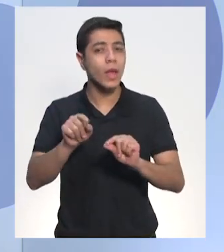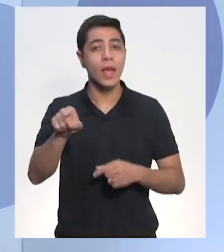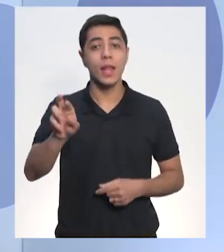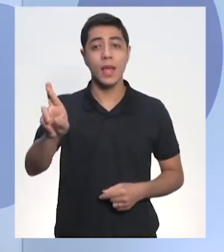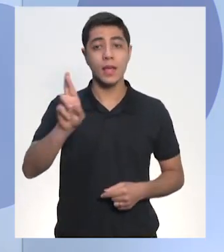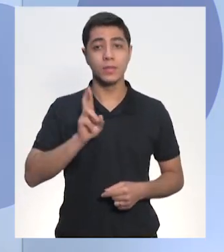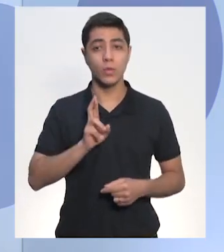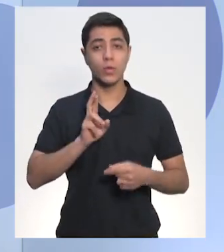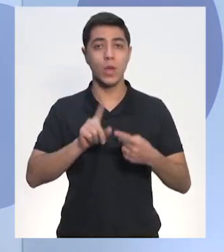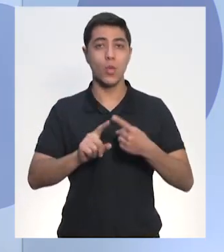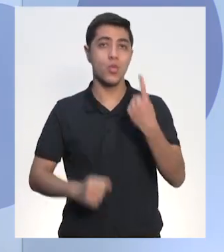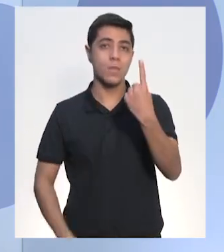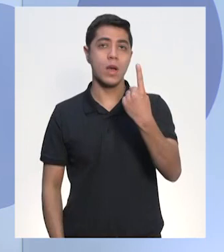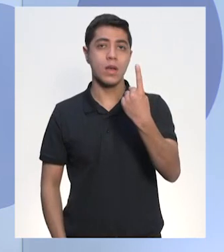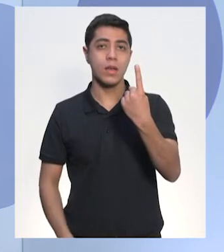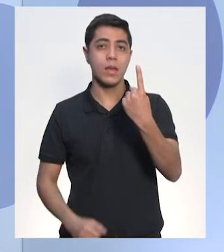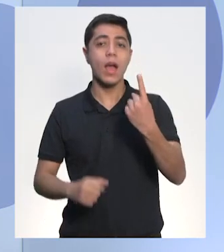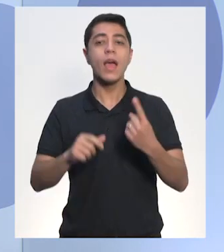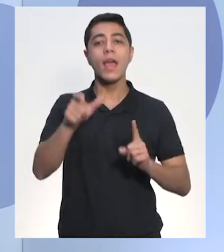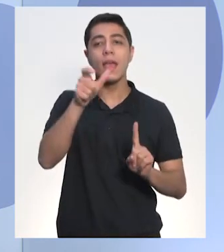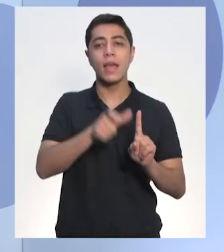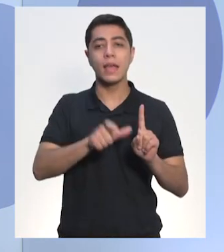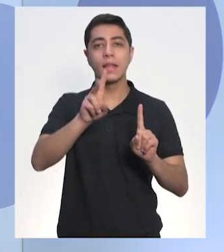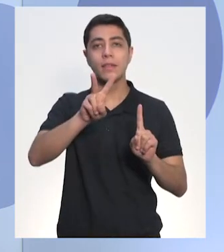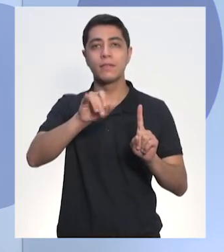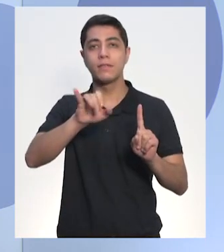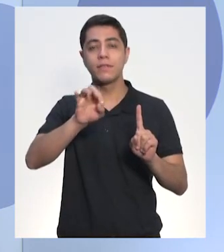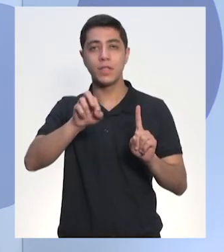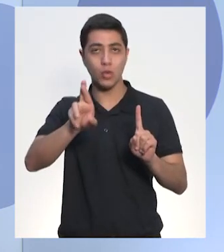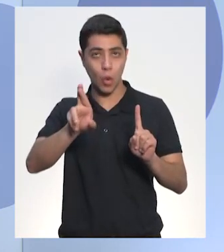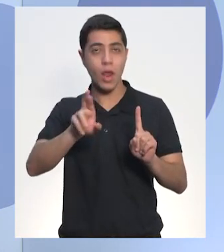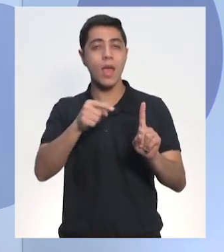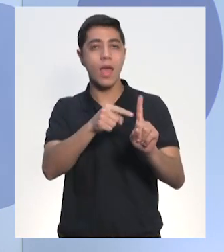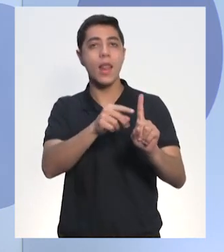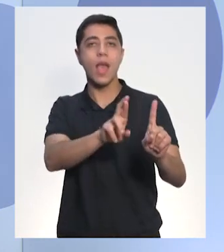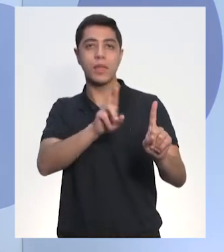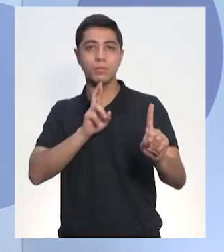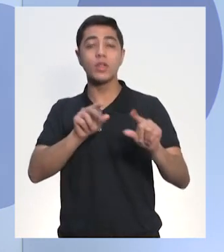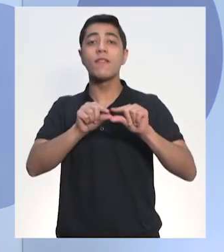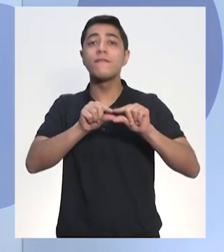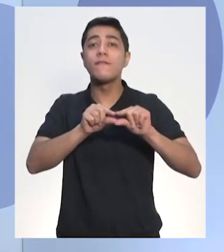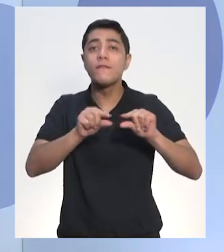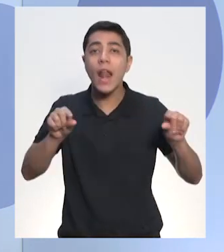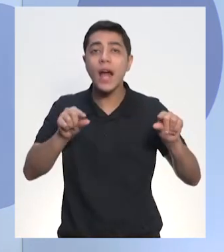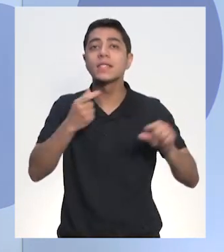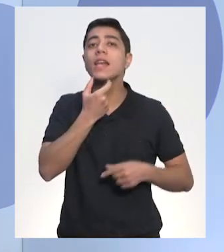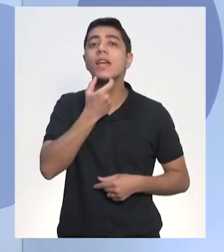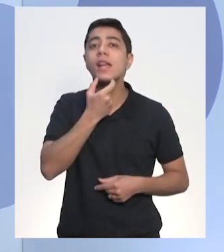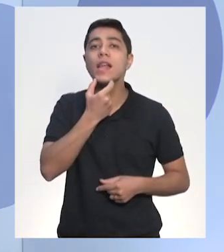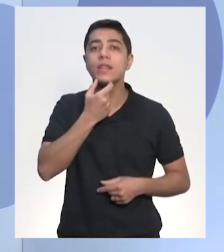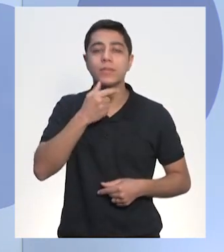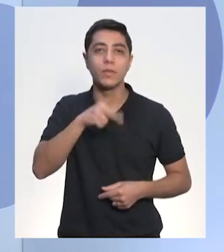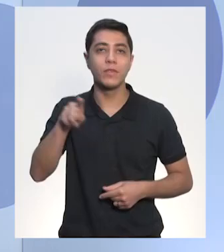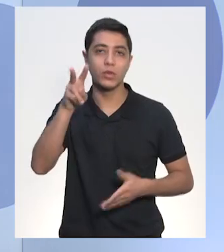O Vitor Lucas respondeu: I need electrical energy to charge up my computer. Certo, é isso